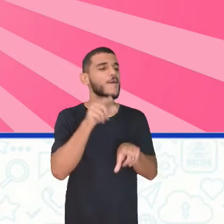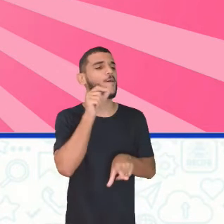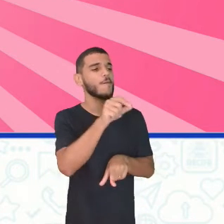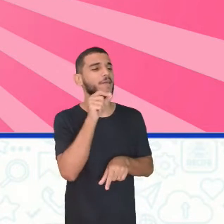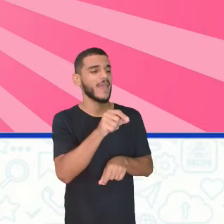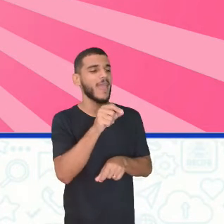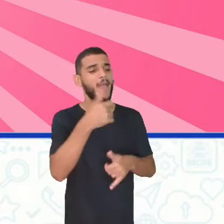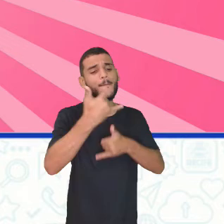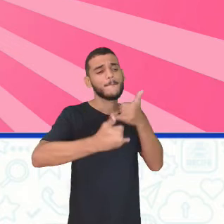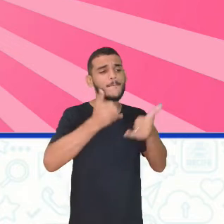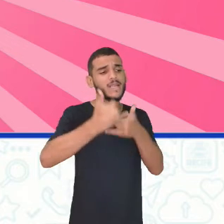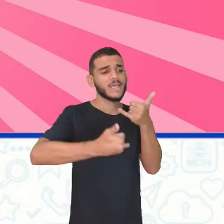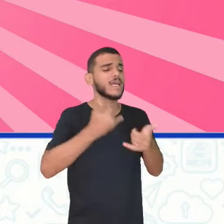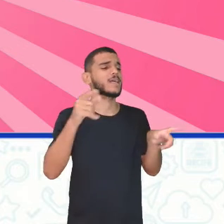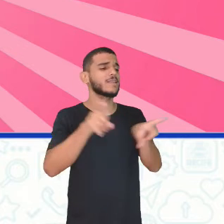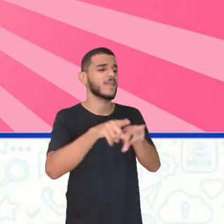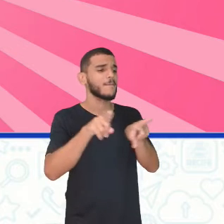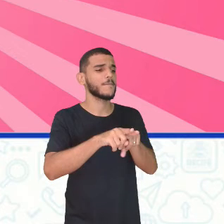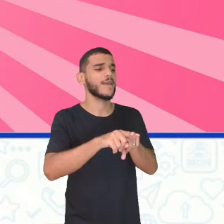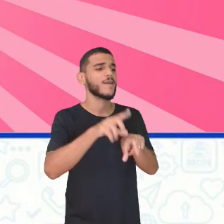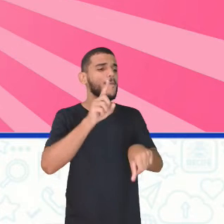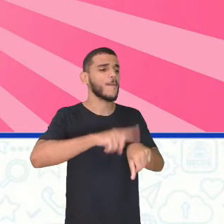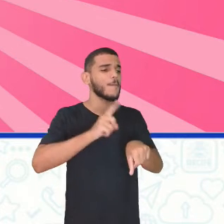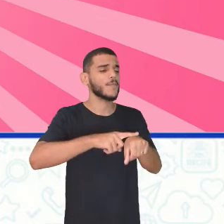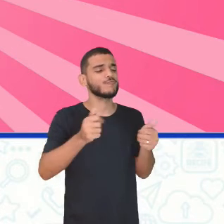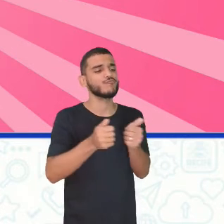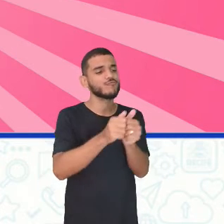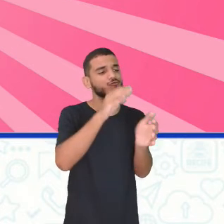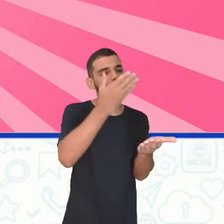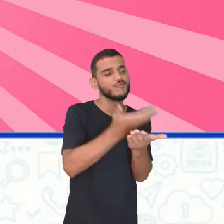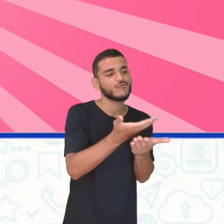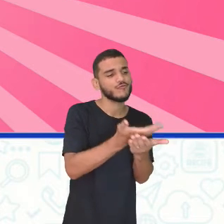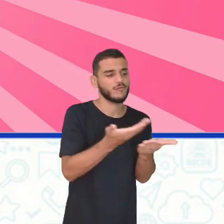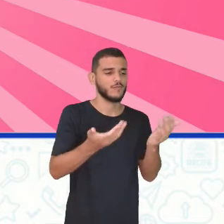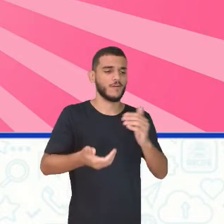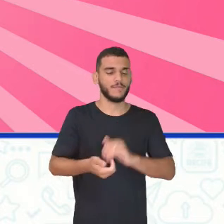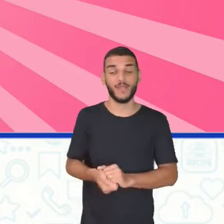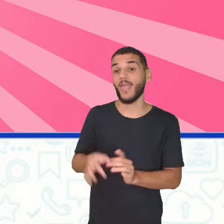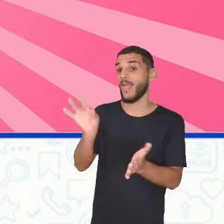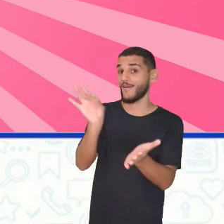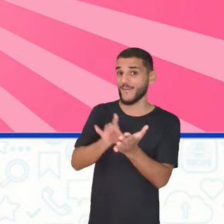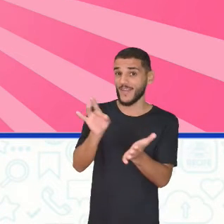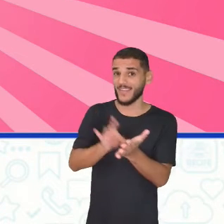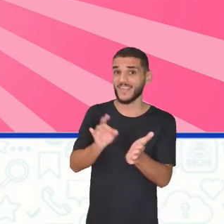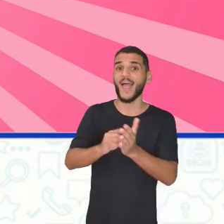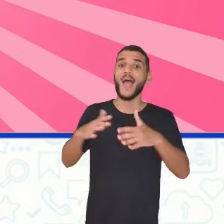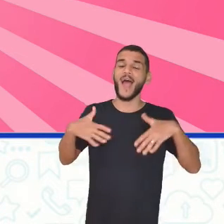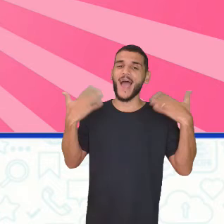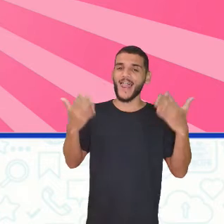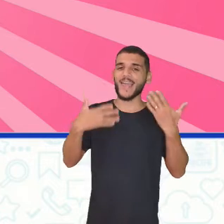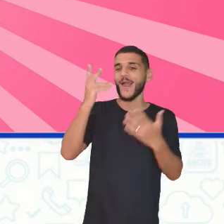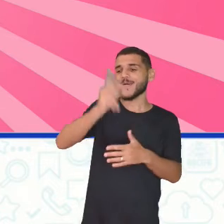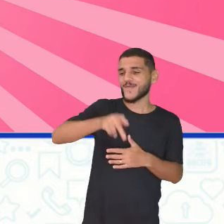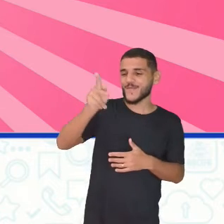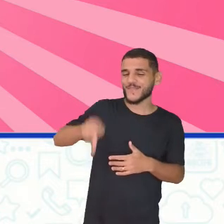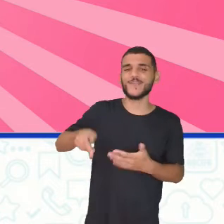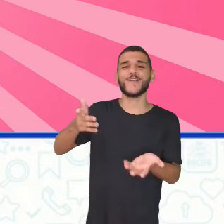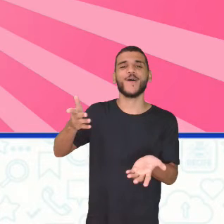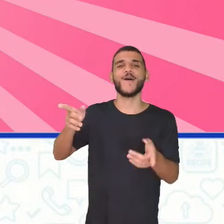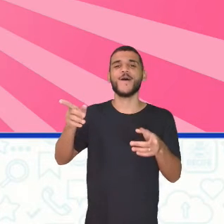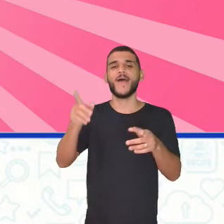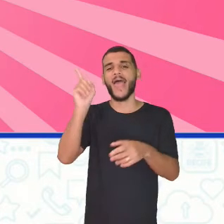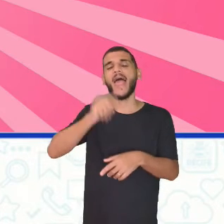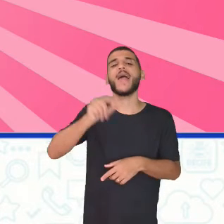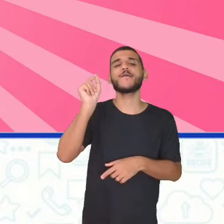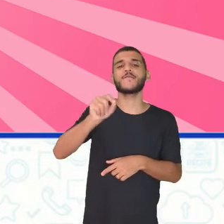mesmo tempo que estudam, e é verdade, não é? A maior alegria para um professor, uma professora, é ver